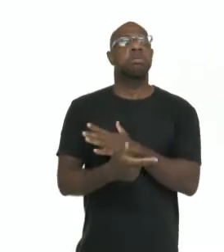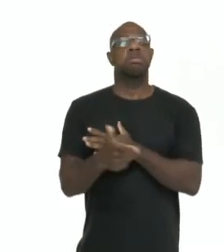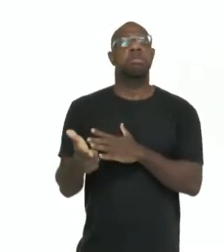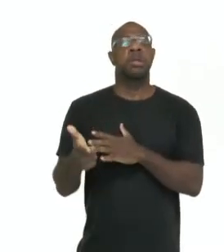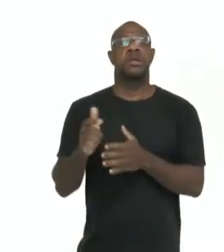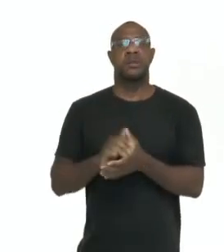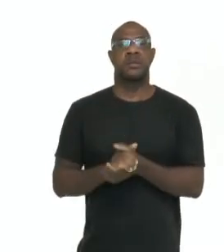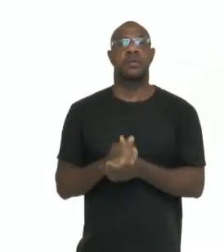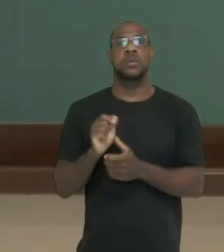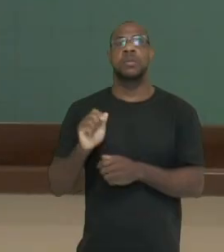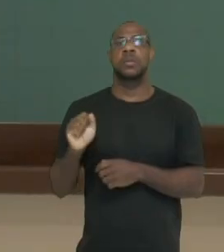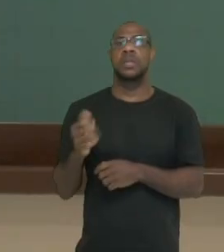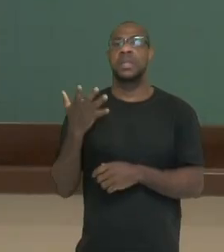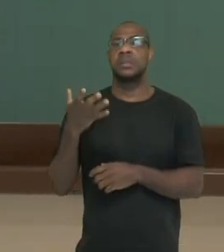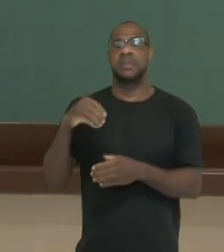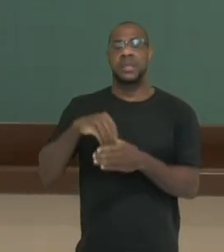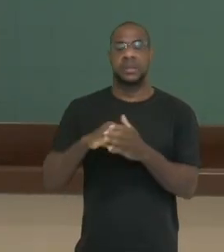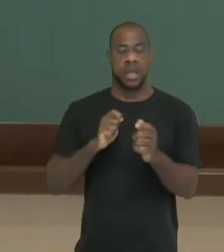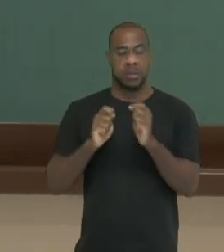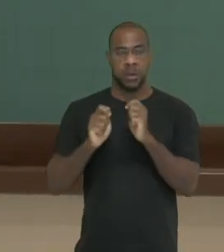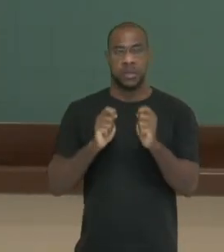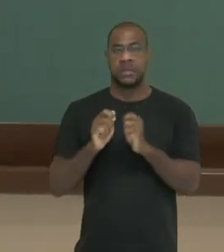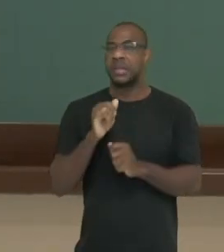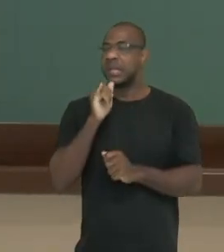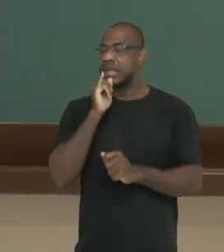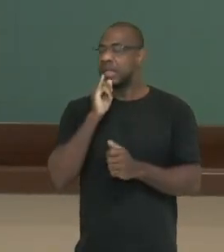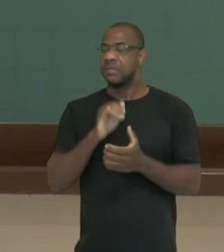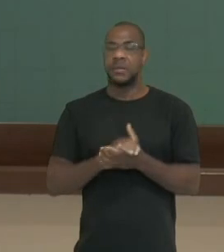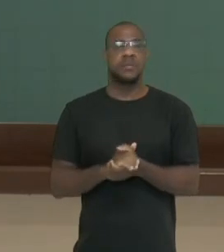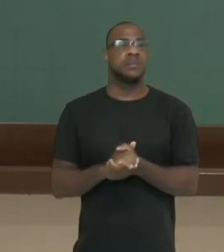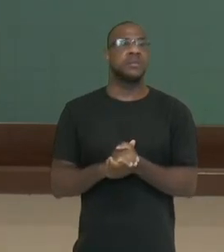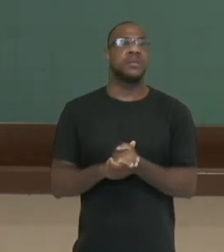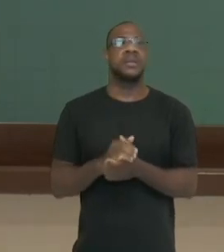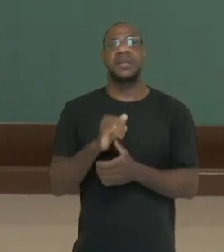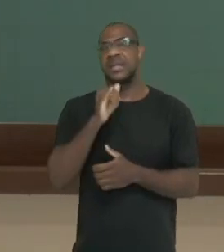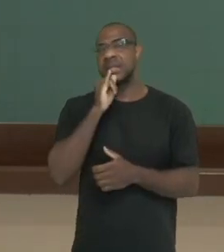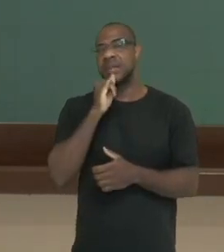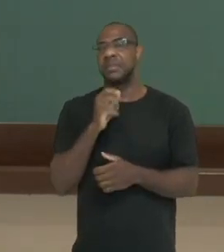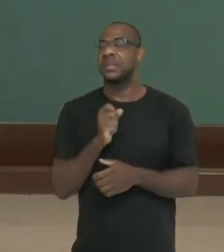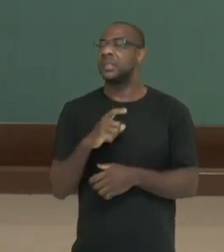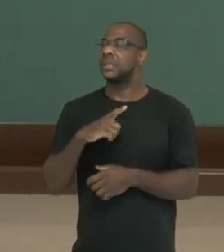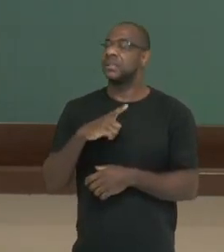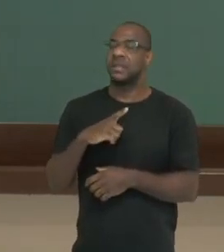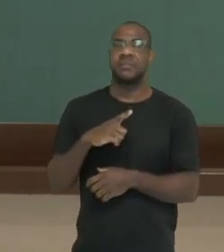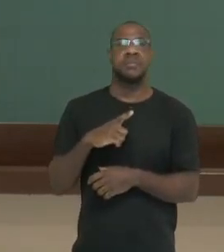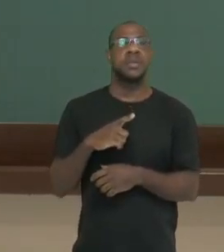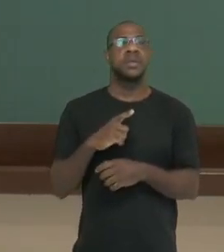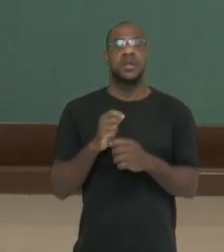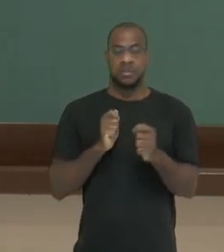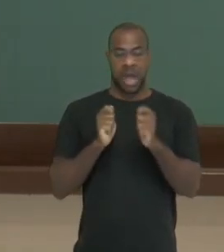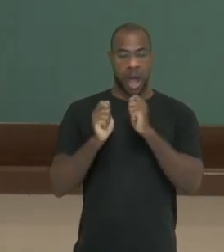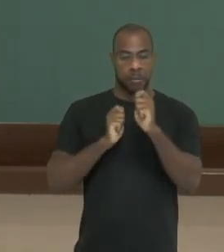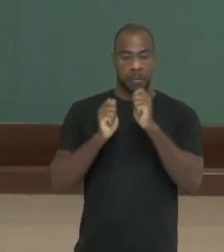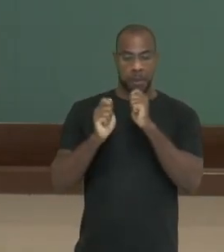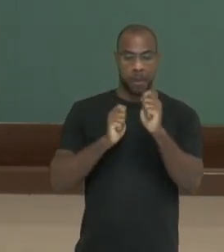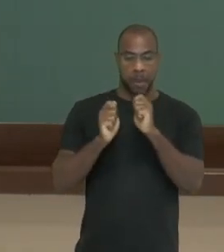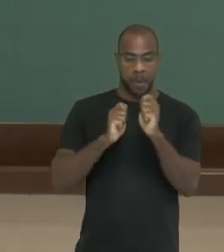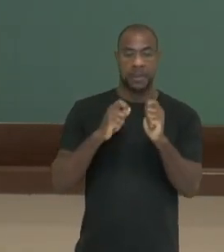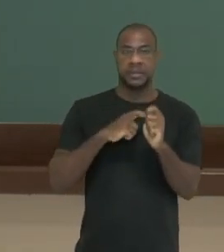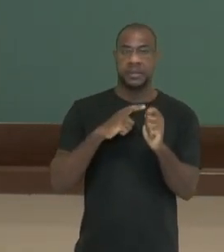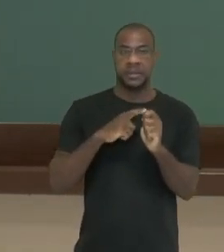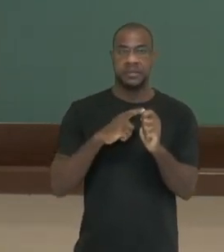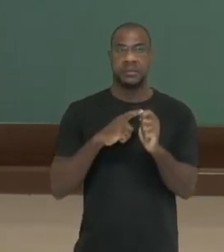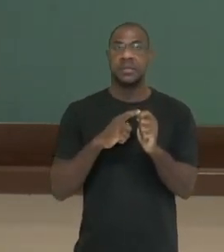como ocorreria em uma reportagem, por exemplo, né? Então, se aqui nós tivéssemos uma reportagem a respeito desse